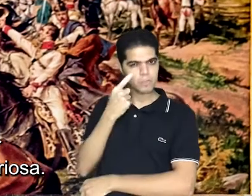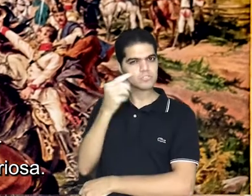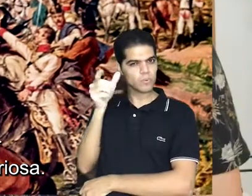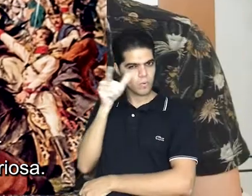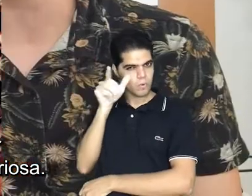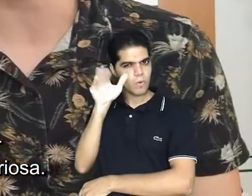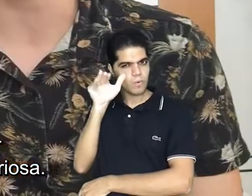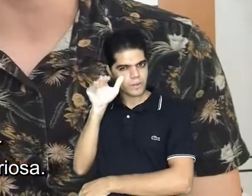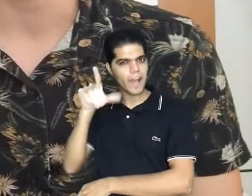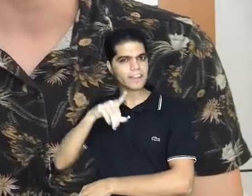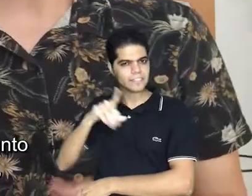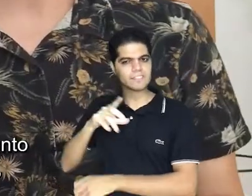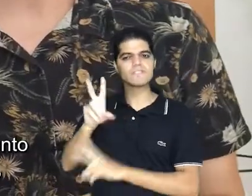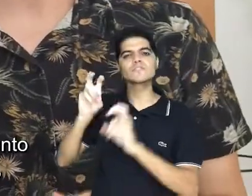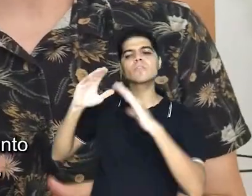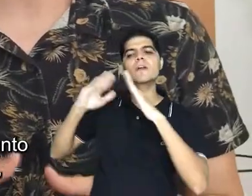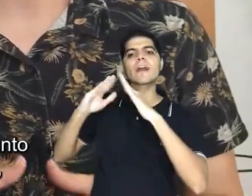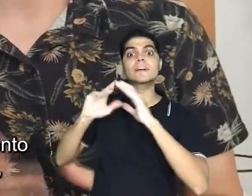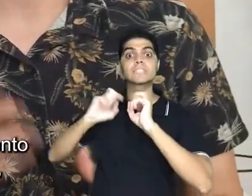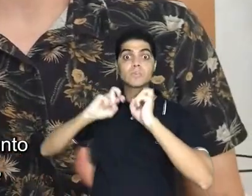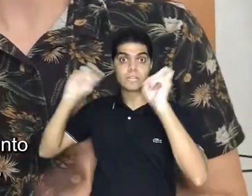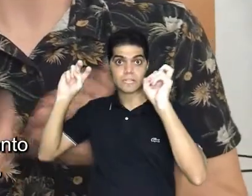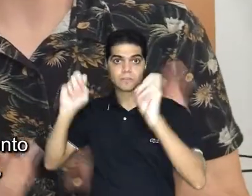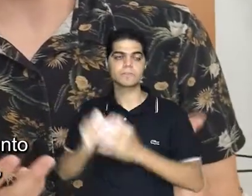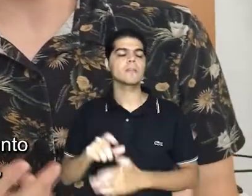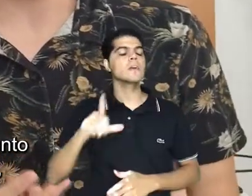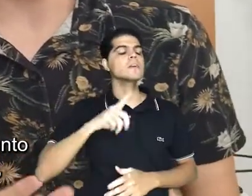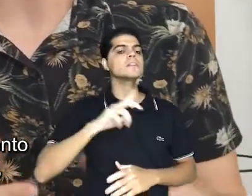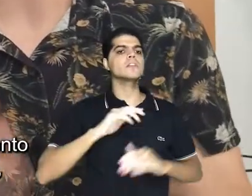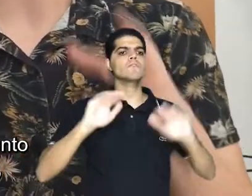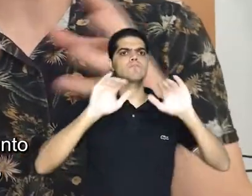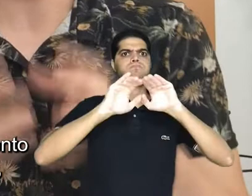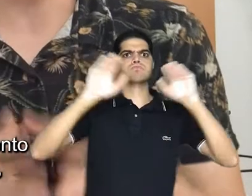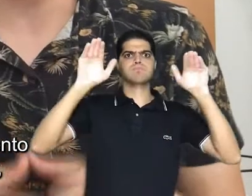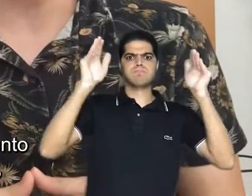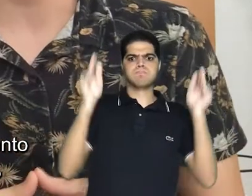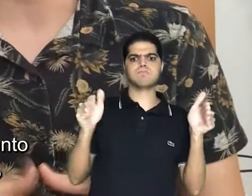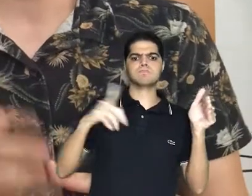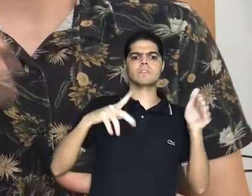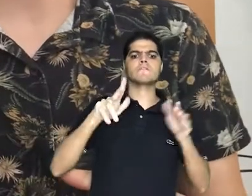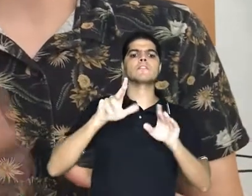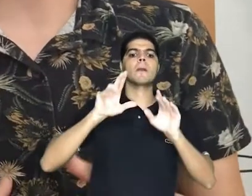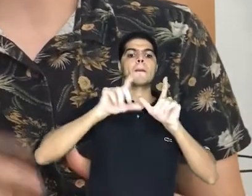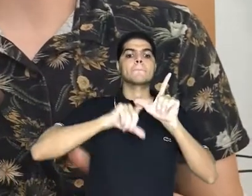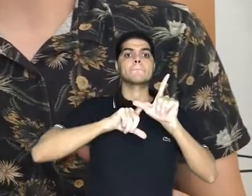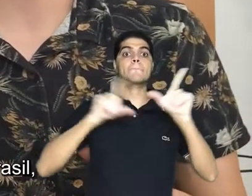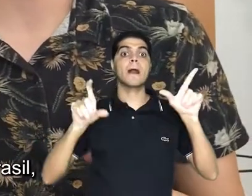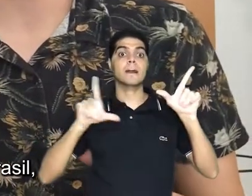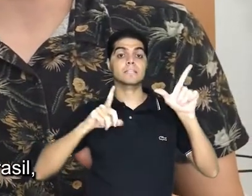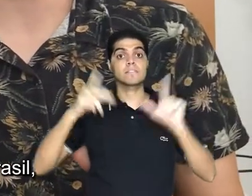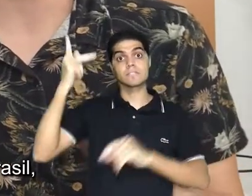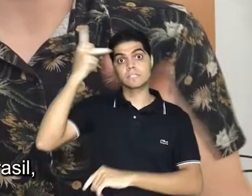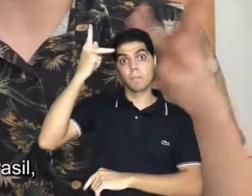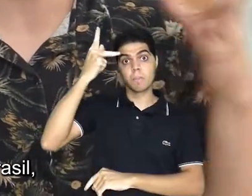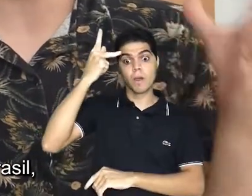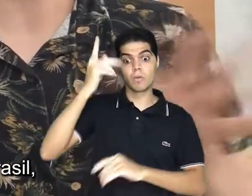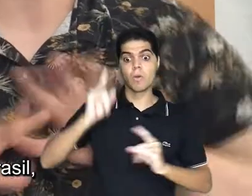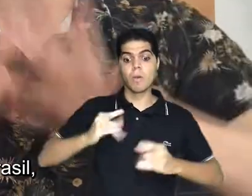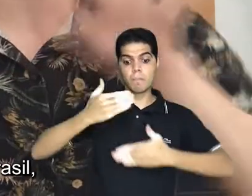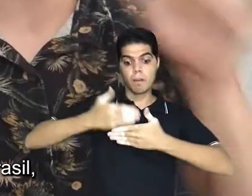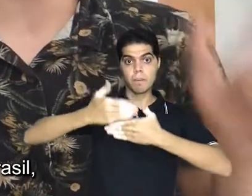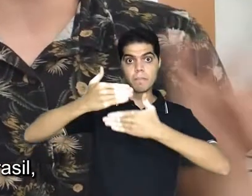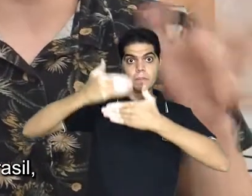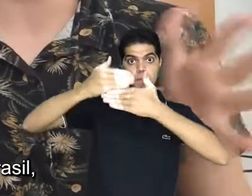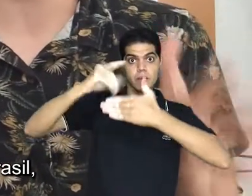pode ir lá dar uma olhadinha que é uma história curiosa e Finalmente nós temos um monumento à Independência em São Paulo que foi construído para comemorar o